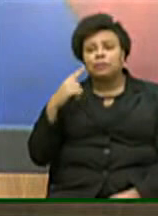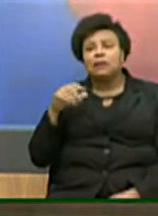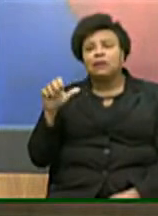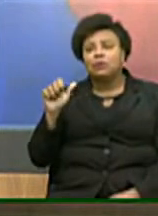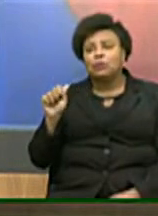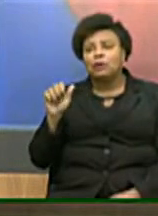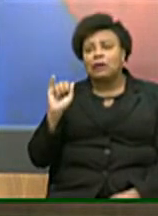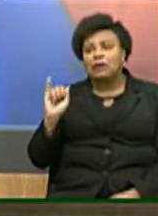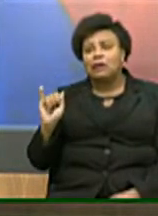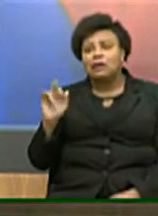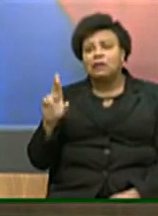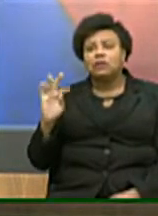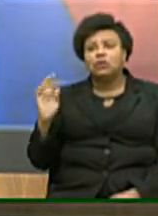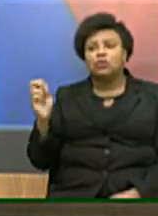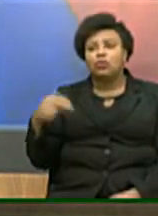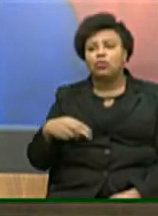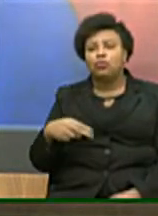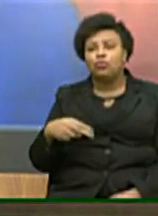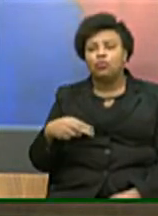Lima.